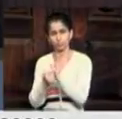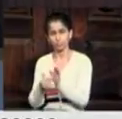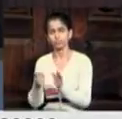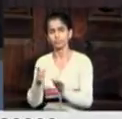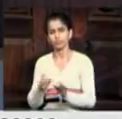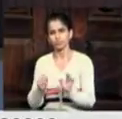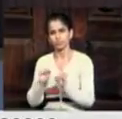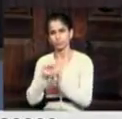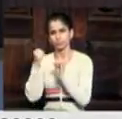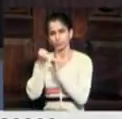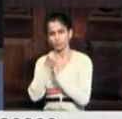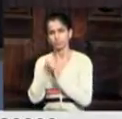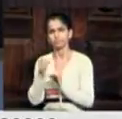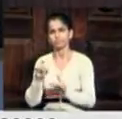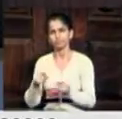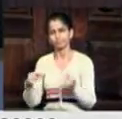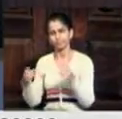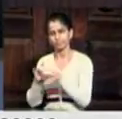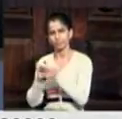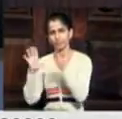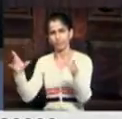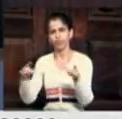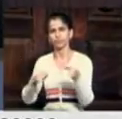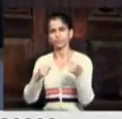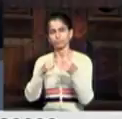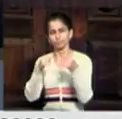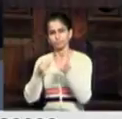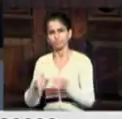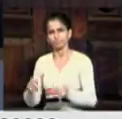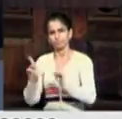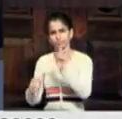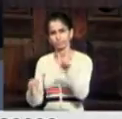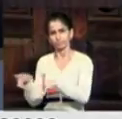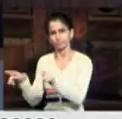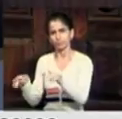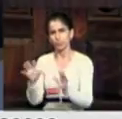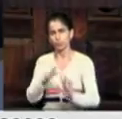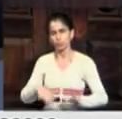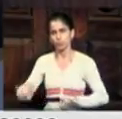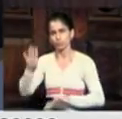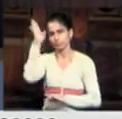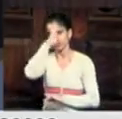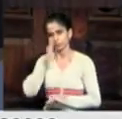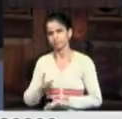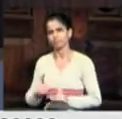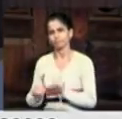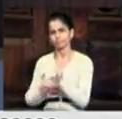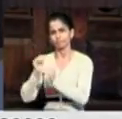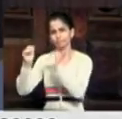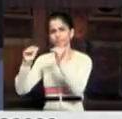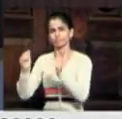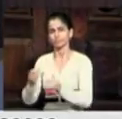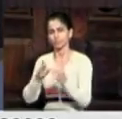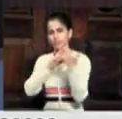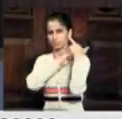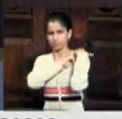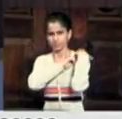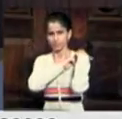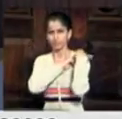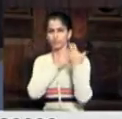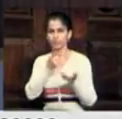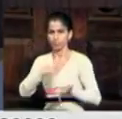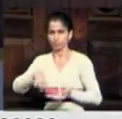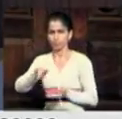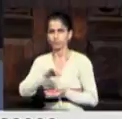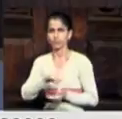da social-democracia estão tendo ressonância com a população em todo o Brasil. Isso aumenta em muito a nossa responsabilidade e